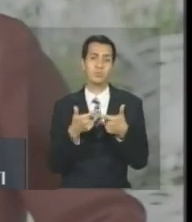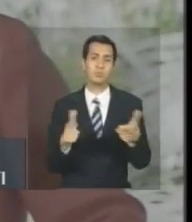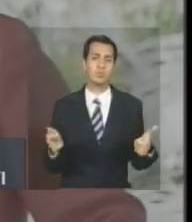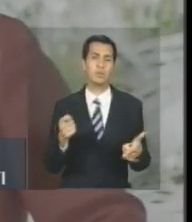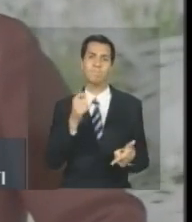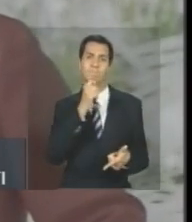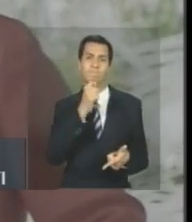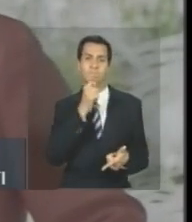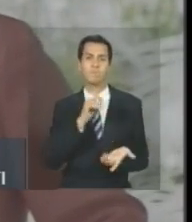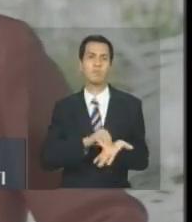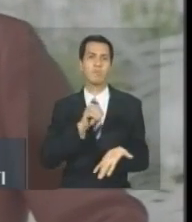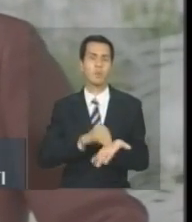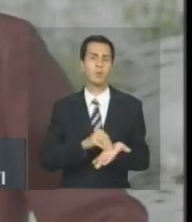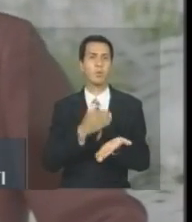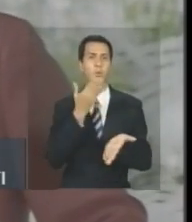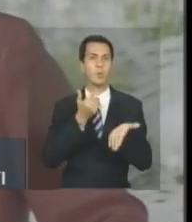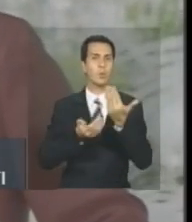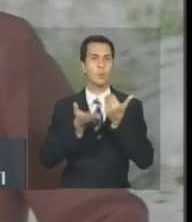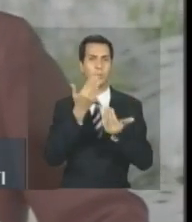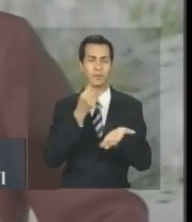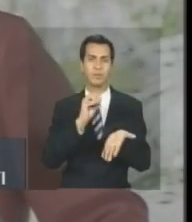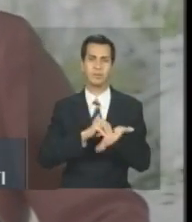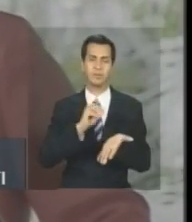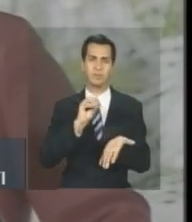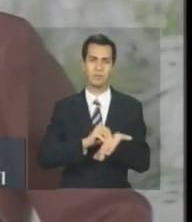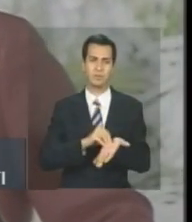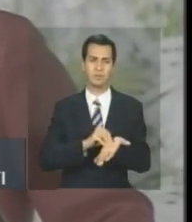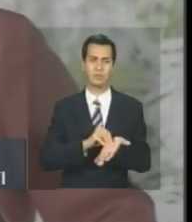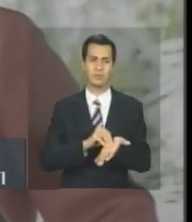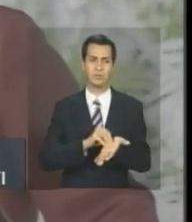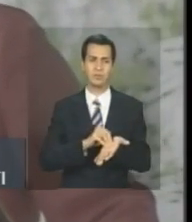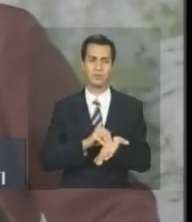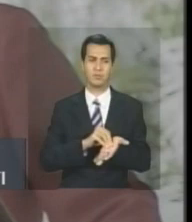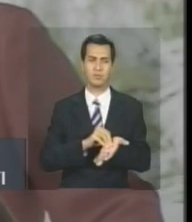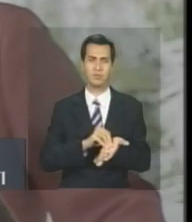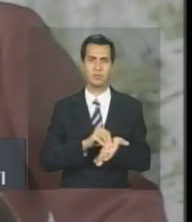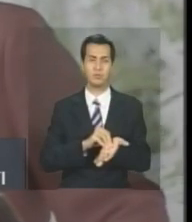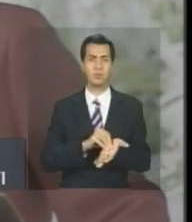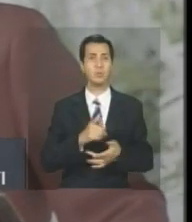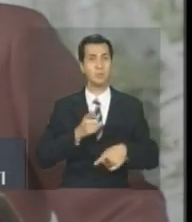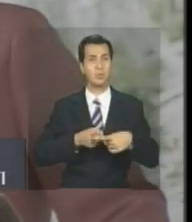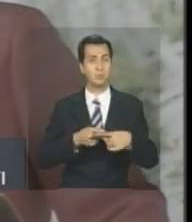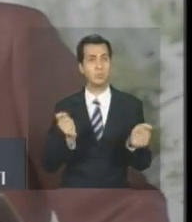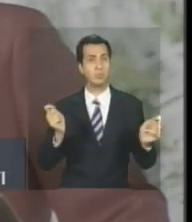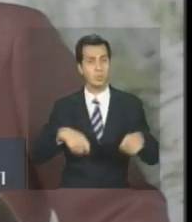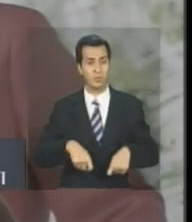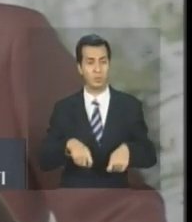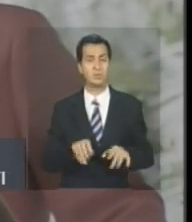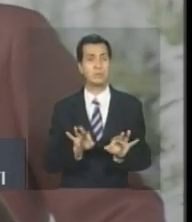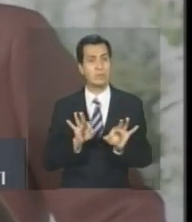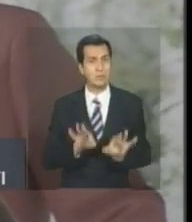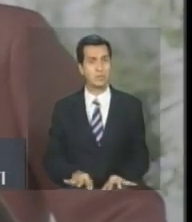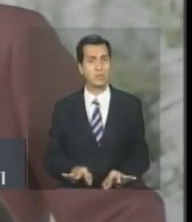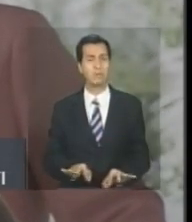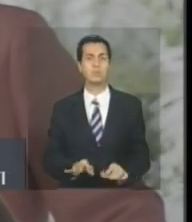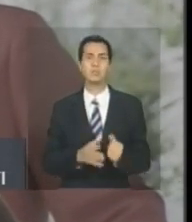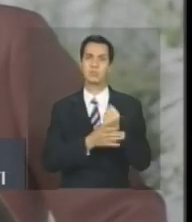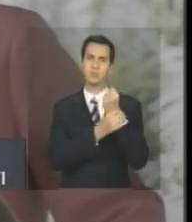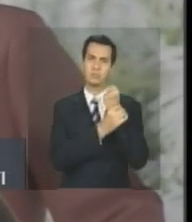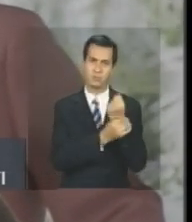alimentos suficientes de forma a garantir a